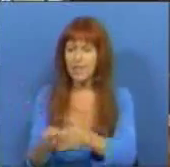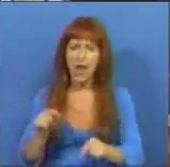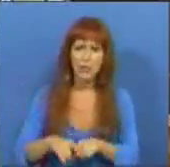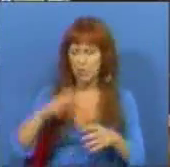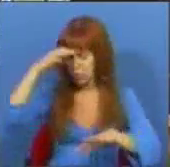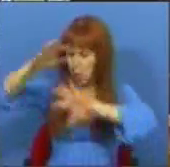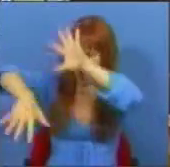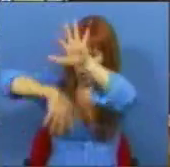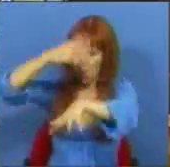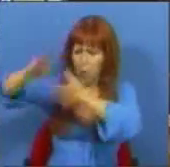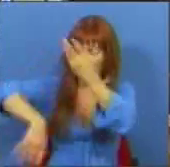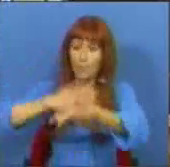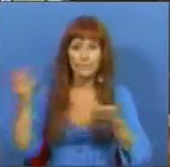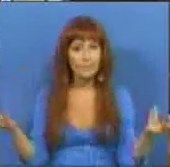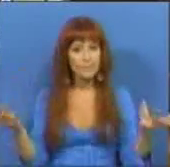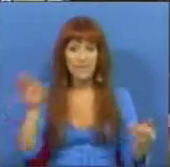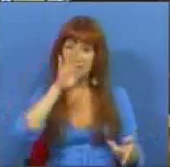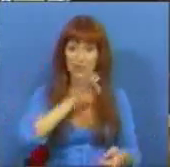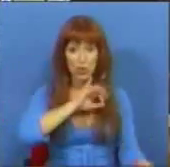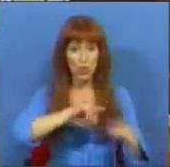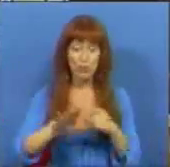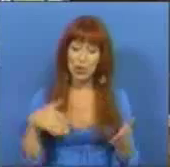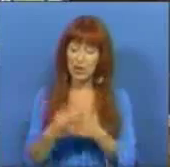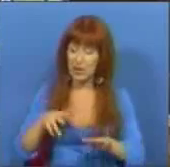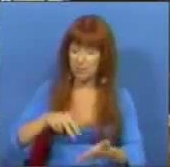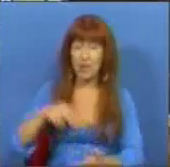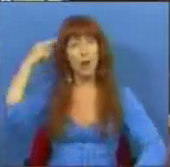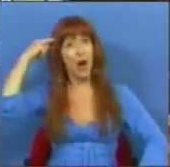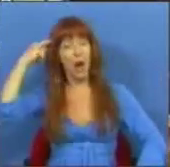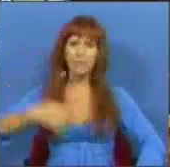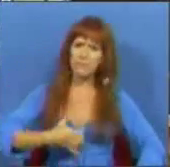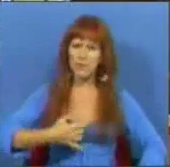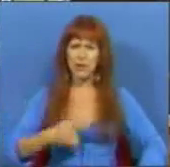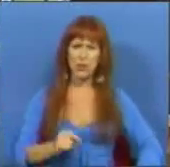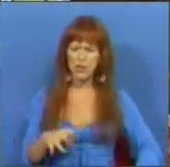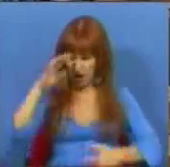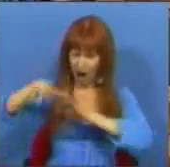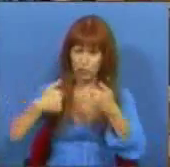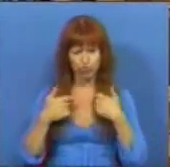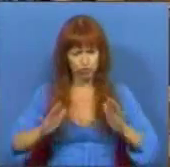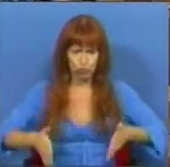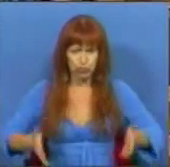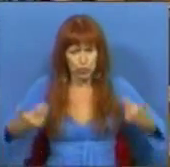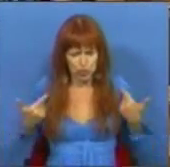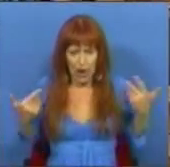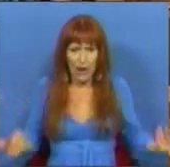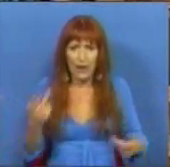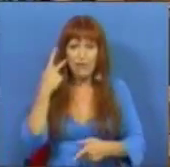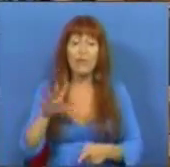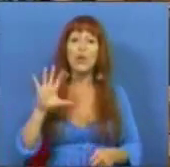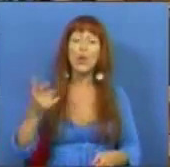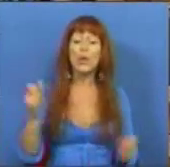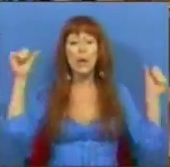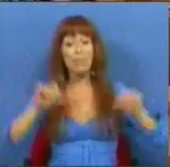um caos. Se o senhor deputado pusesse os pés na terra, sentiria que caos estamos nós a viver. E o